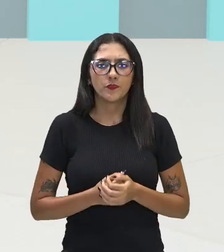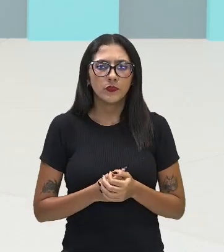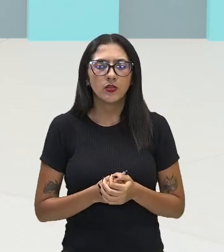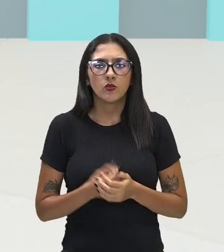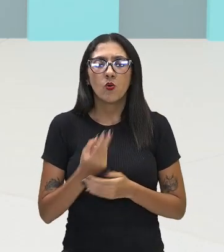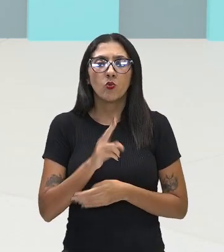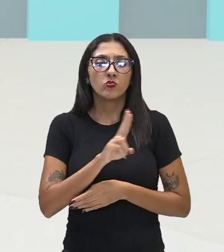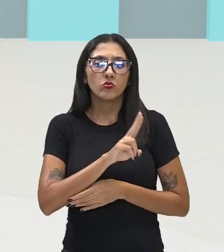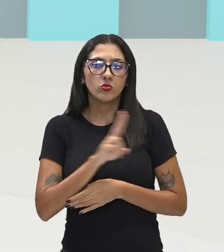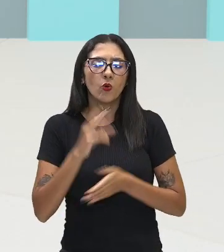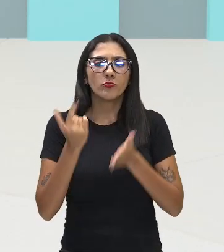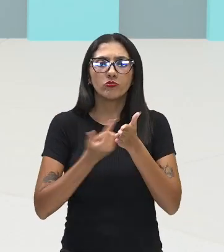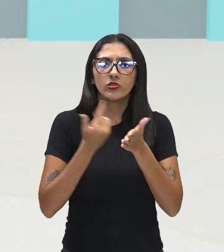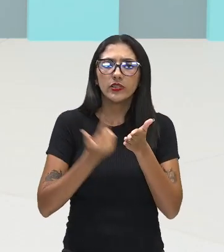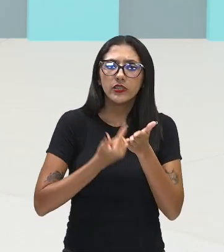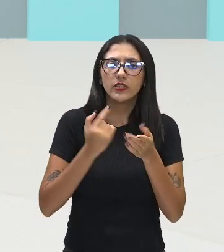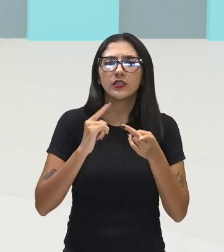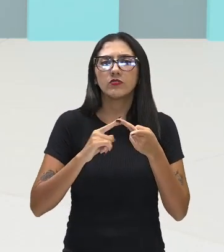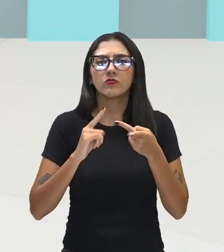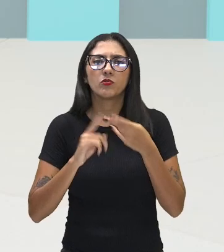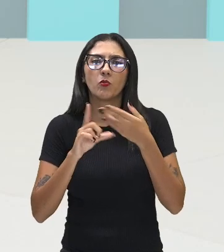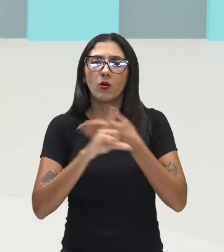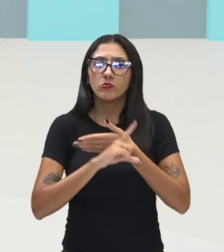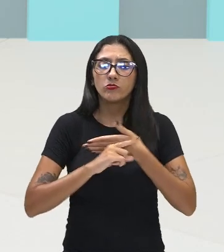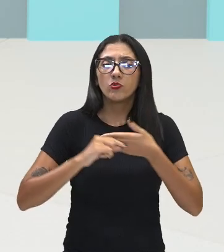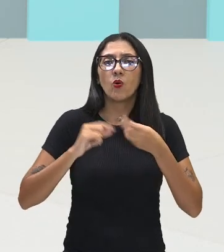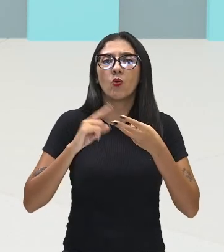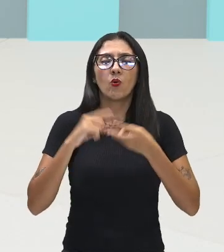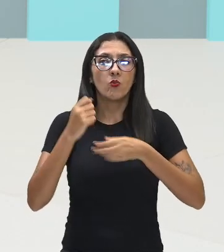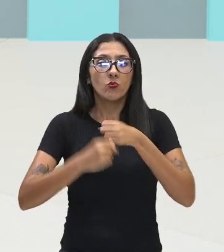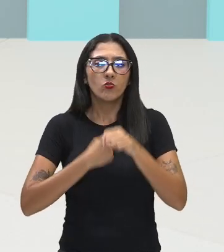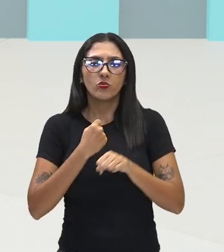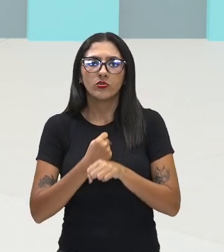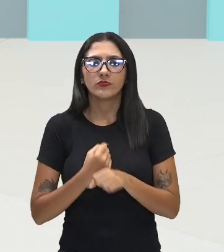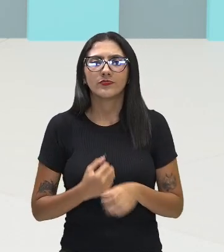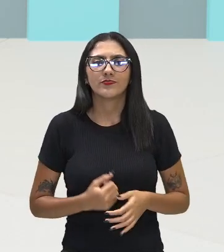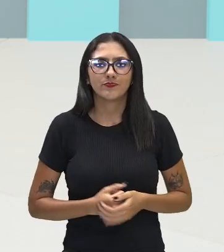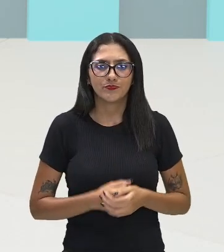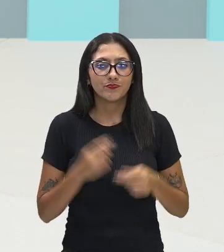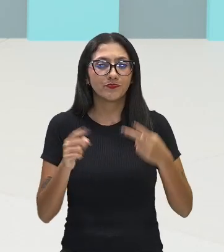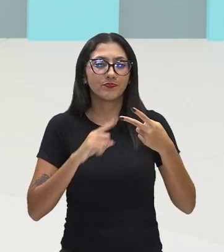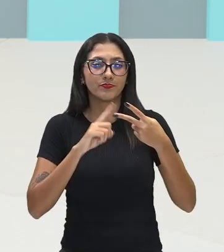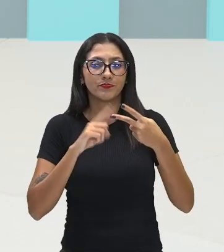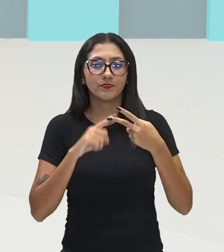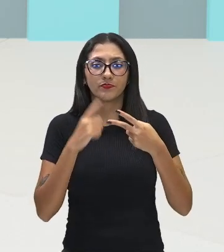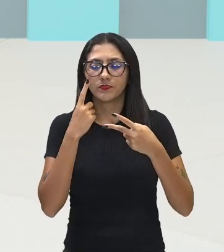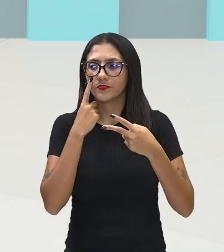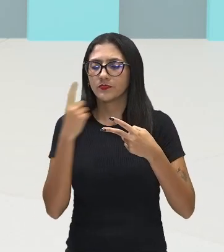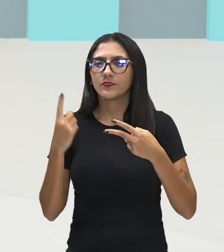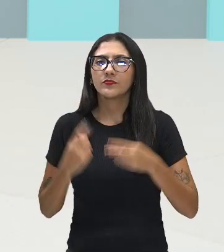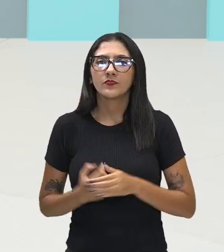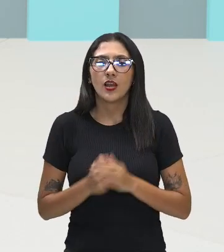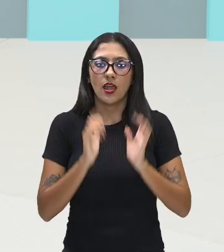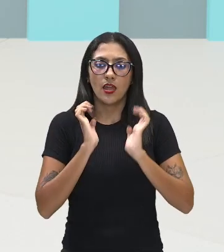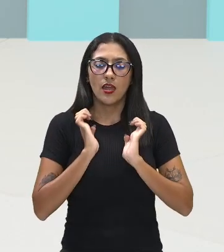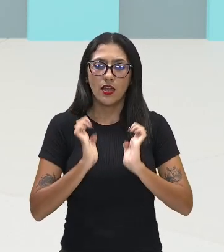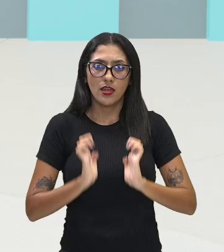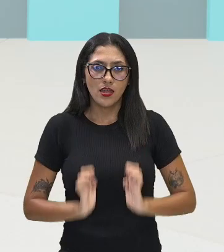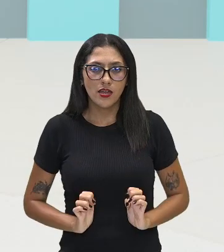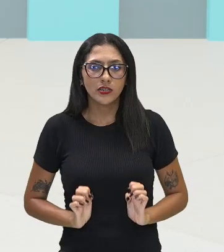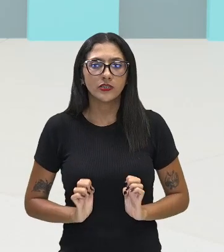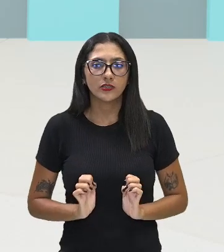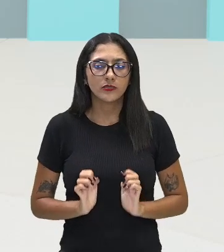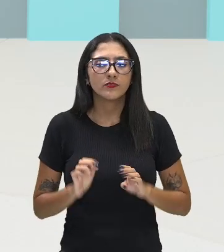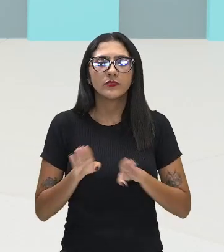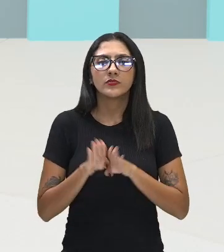o ano, para ficar bem claro para o leitor. Imparcialidade, cientificidade, uma resenha crítica, você